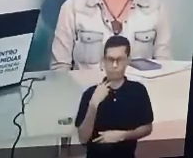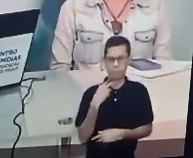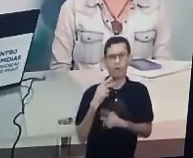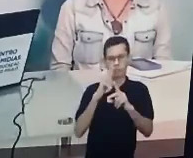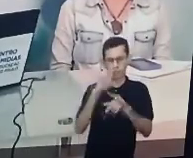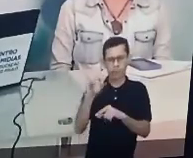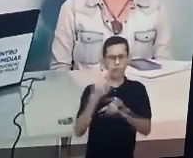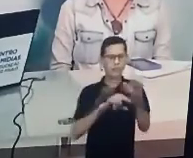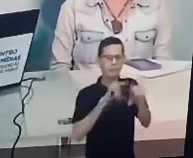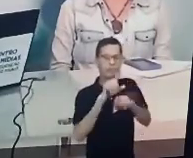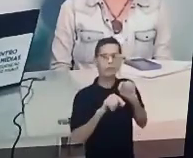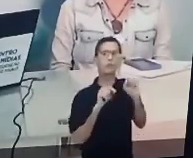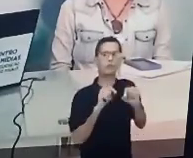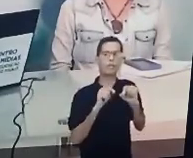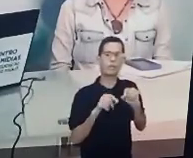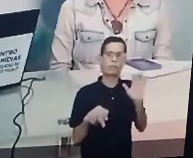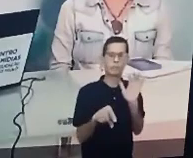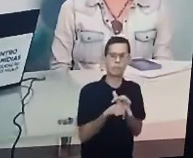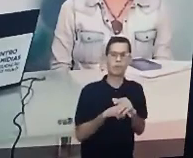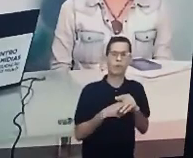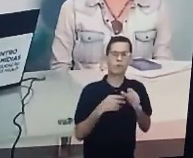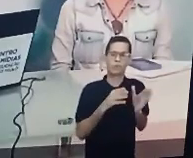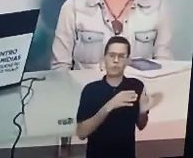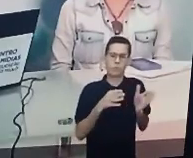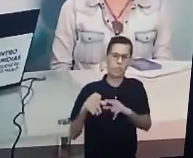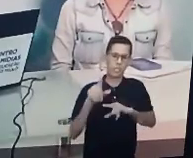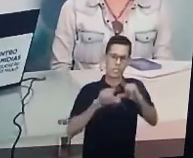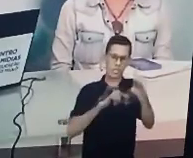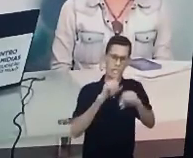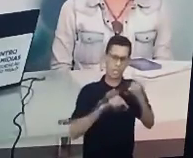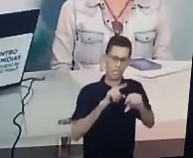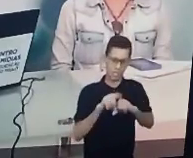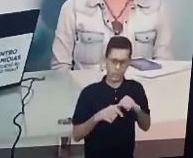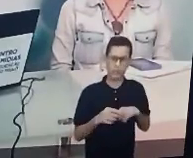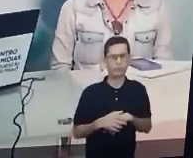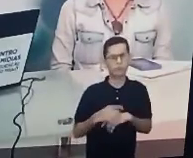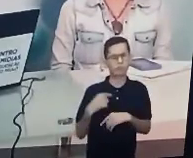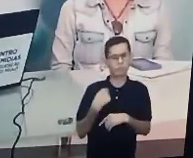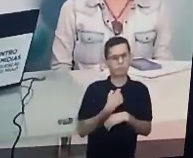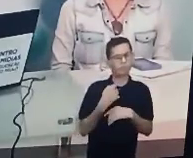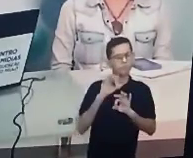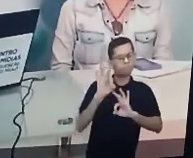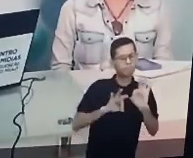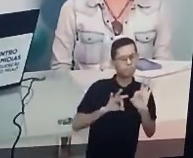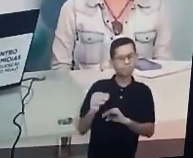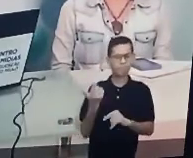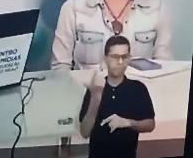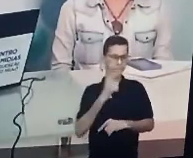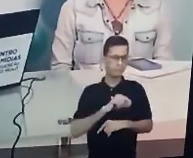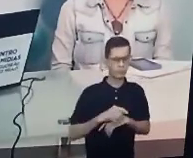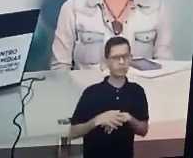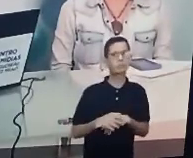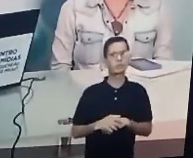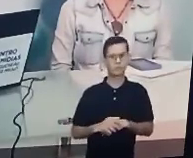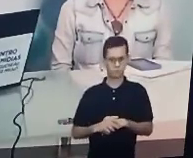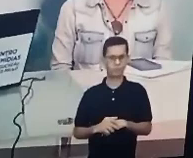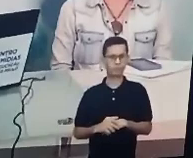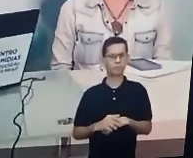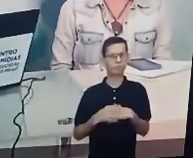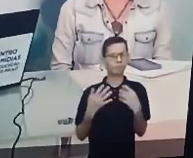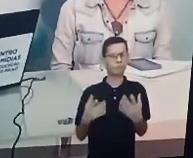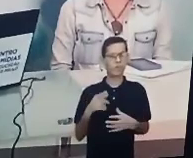processo seletivo, tá bom? Para que a gente consiga alinhar esse entendimento. Quando os 10 começaram a